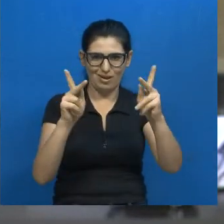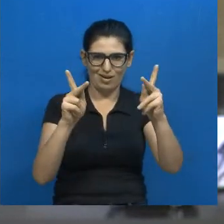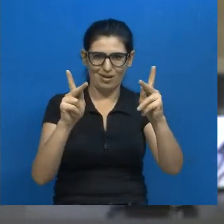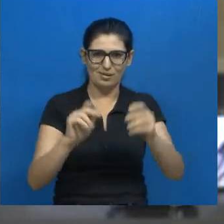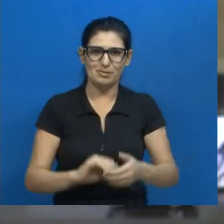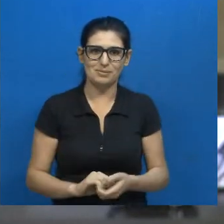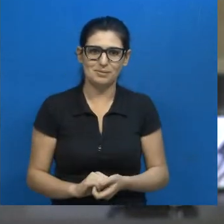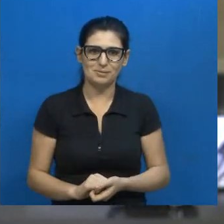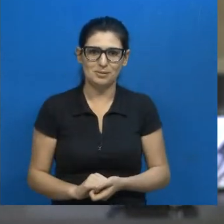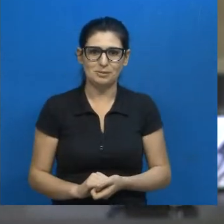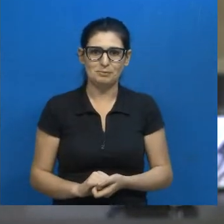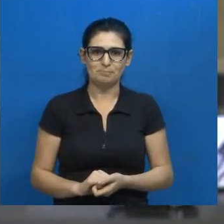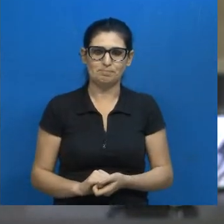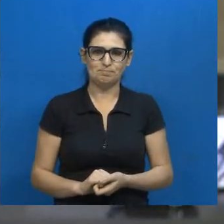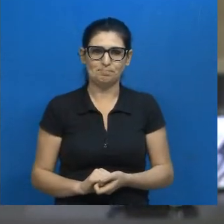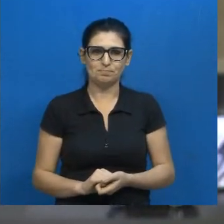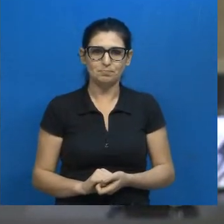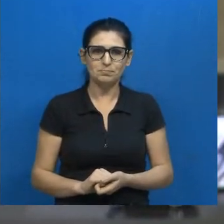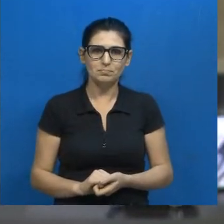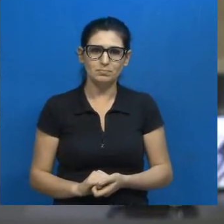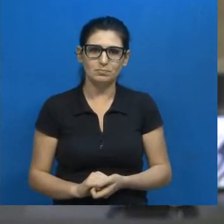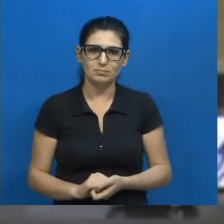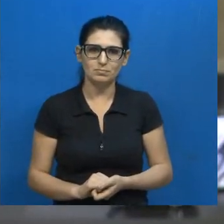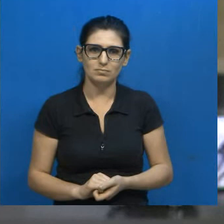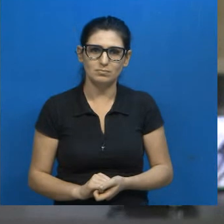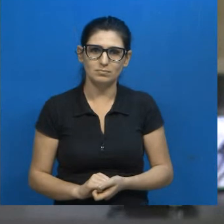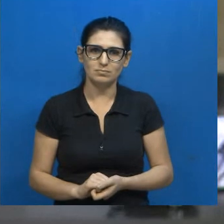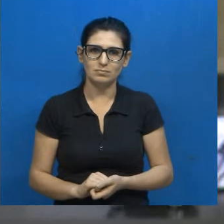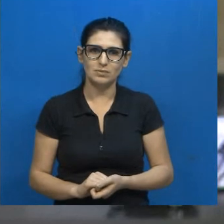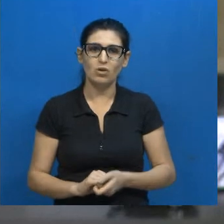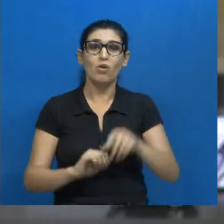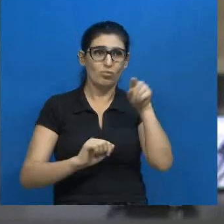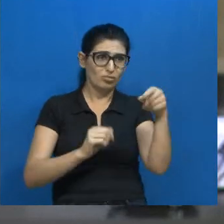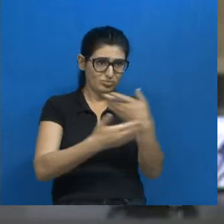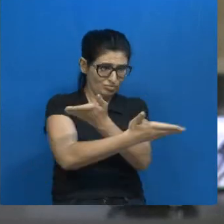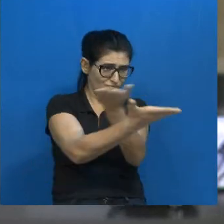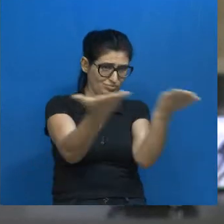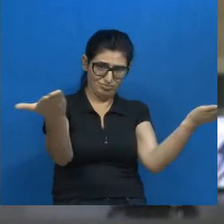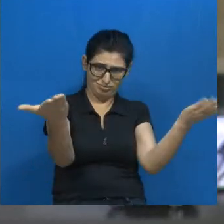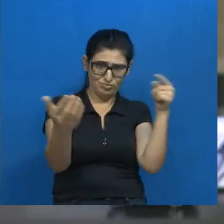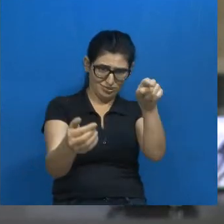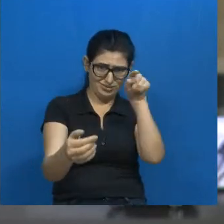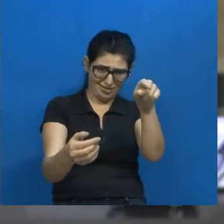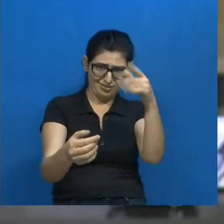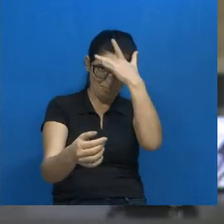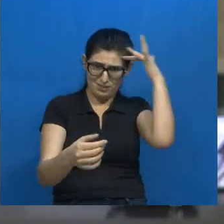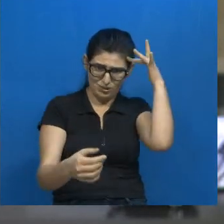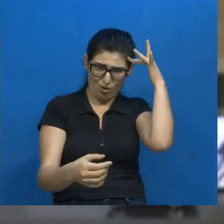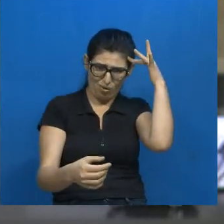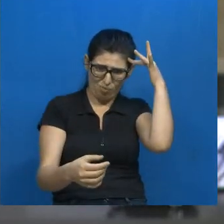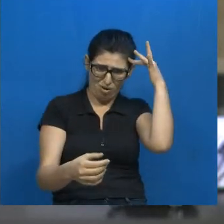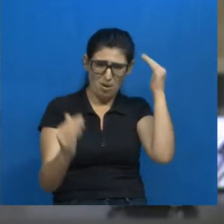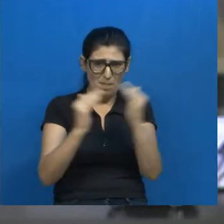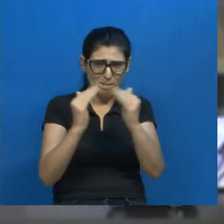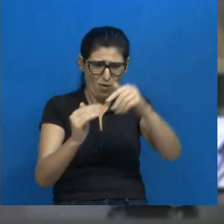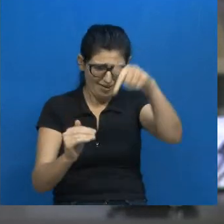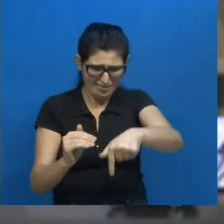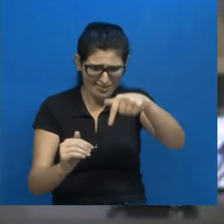estamos... Vocês não são população? Não? Teremos